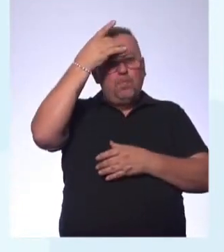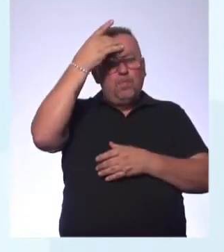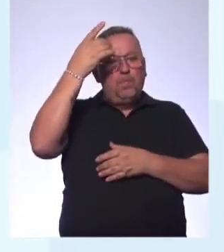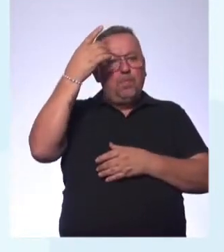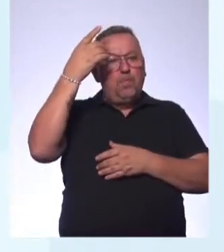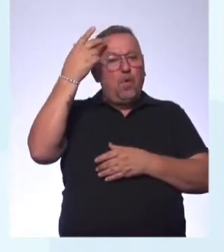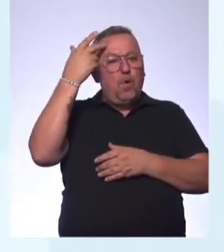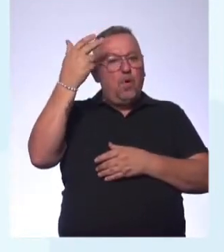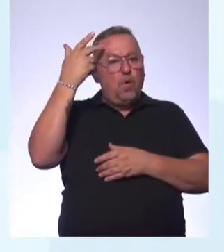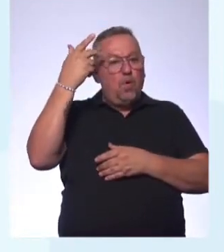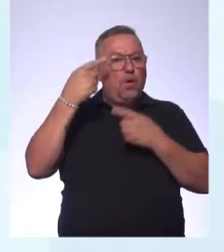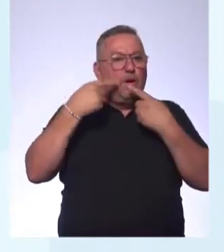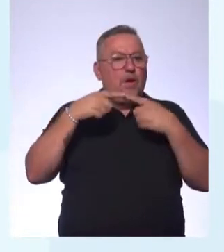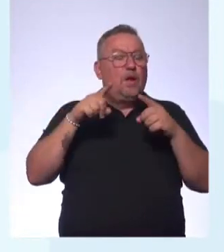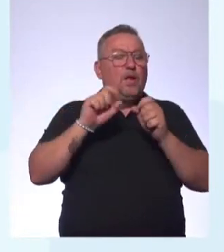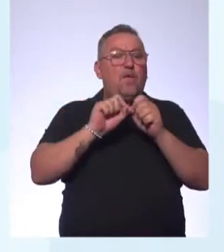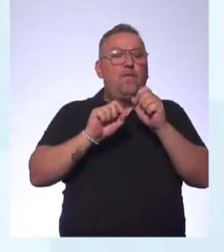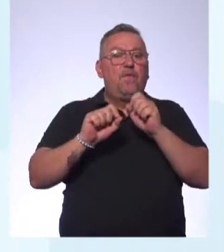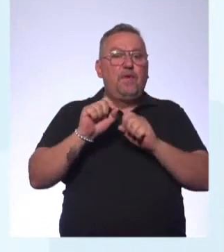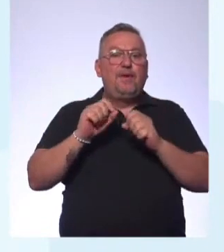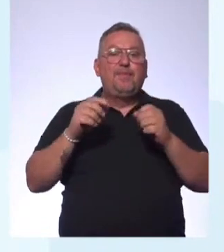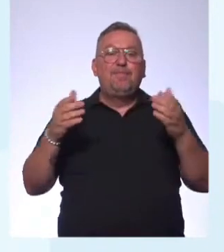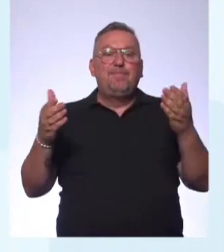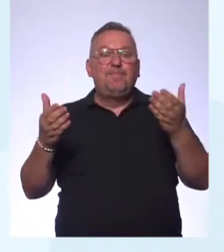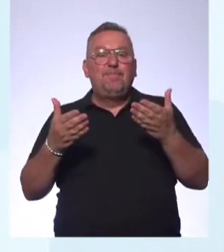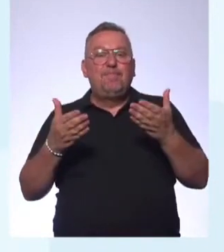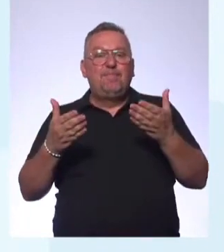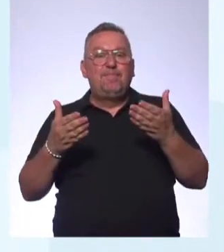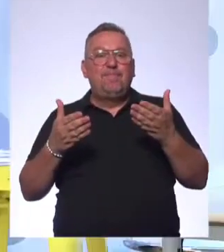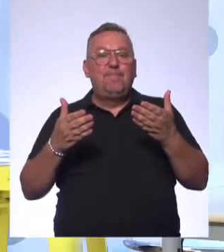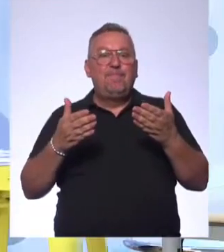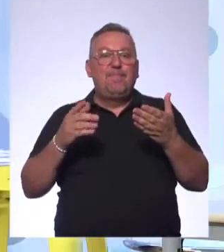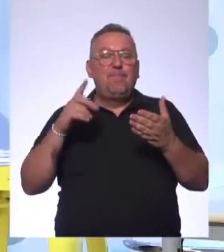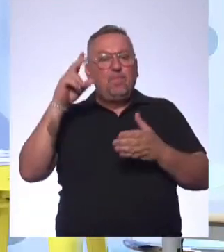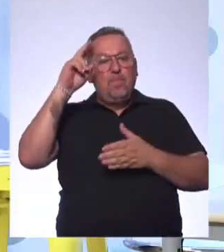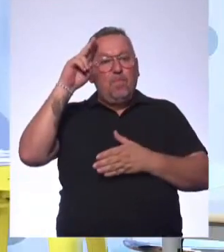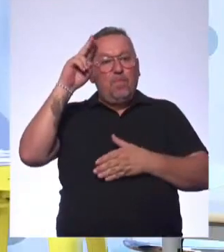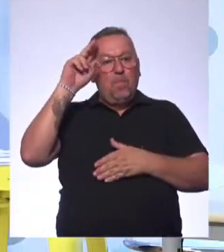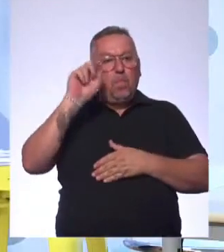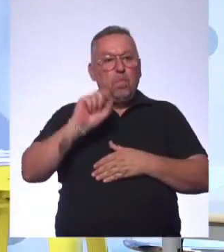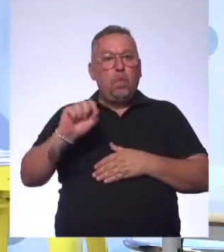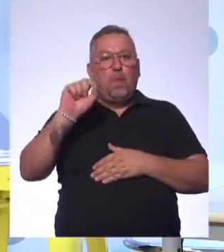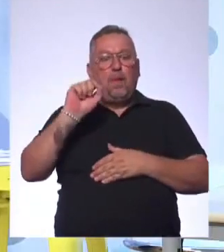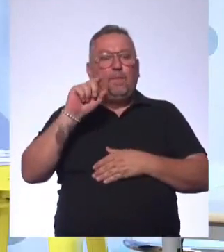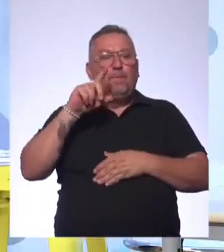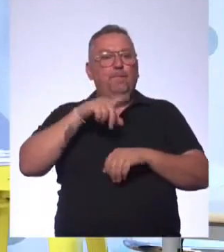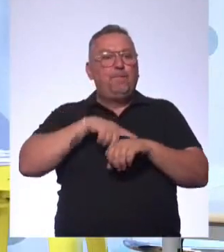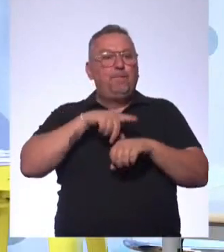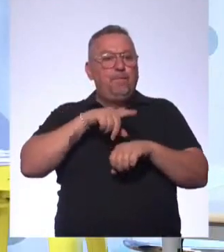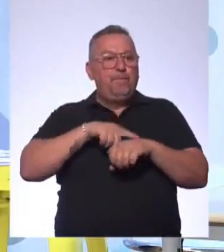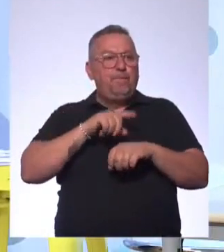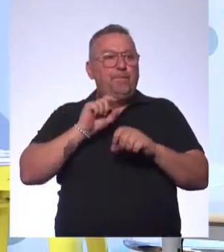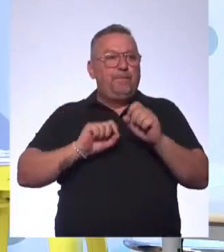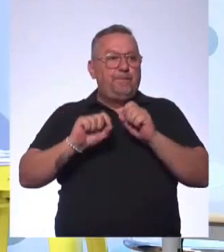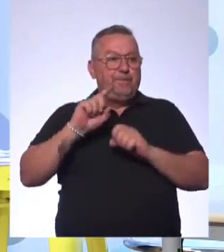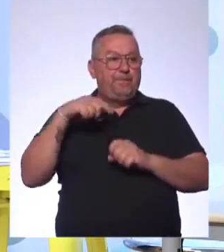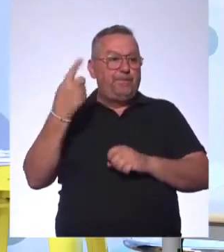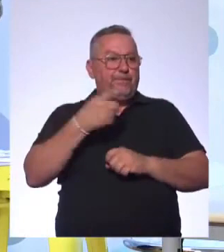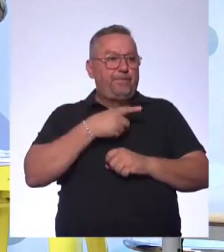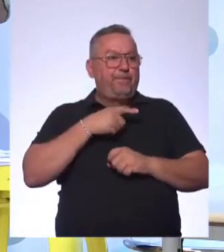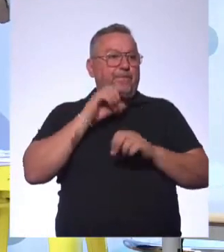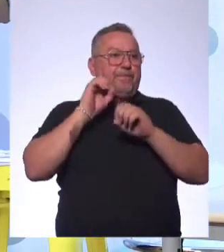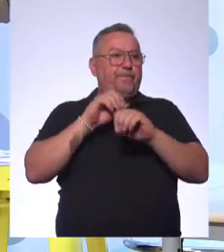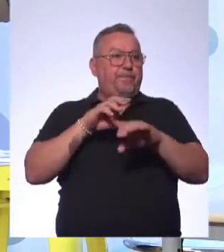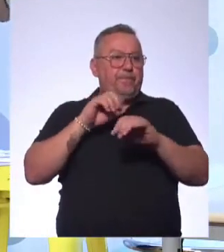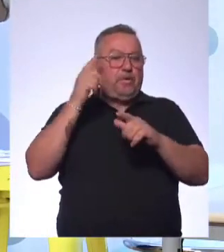senso crítico são formados? Agora, para a gente lembrar, né, os momentos em que nós fomos